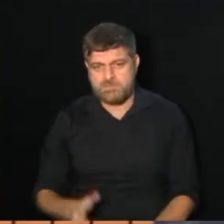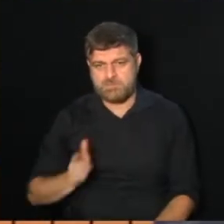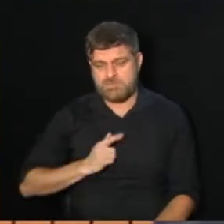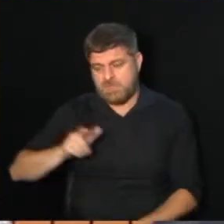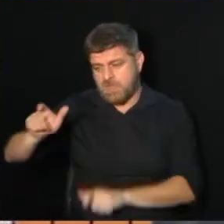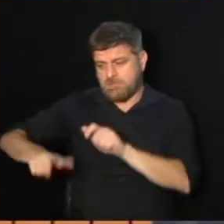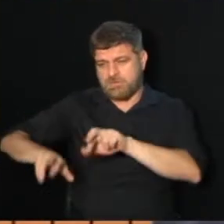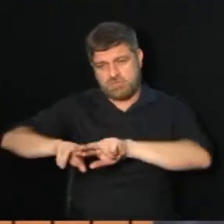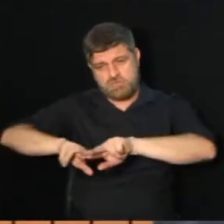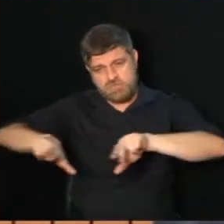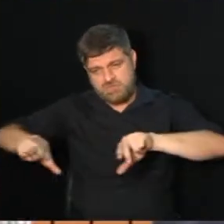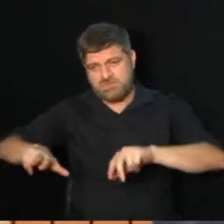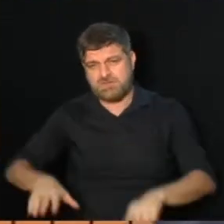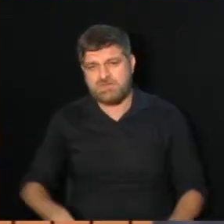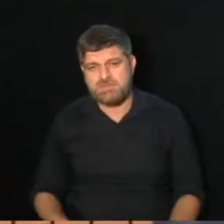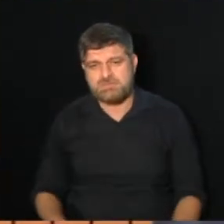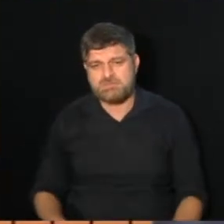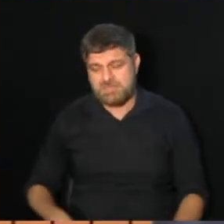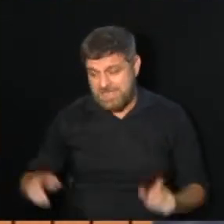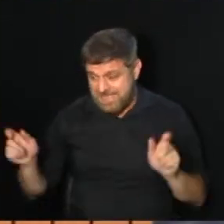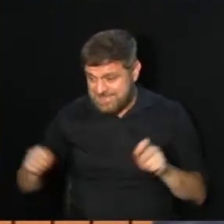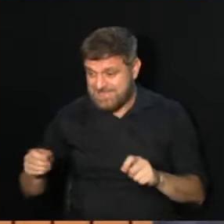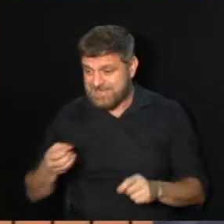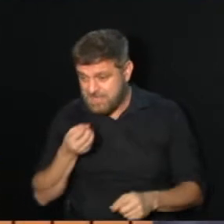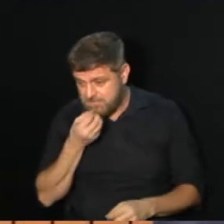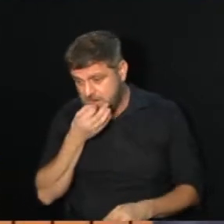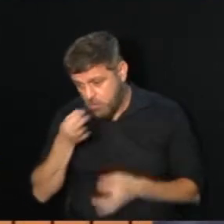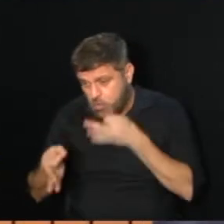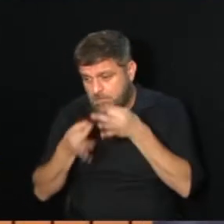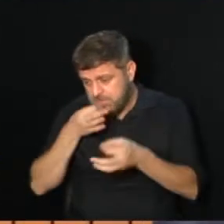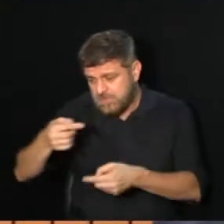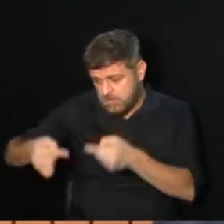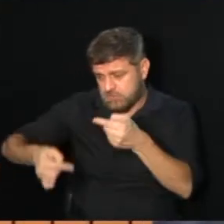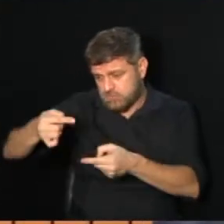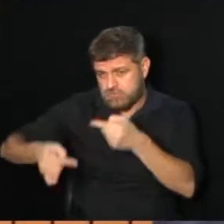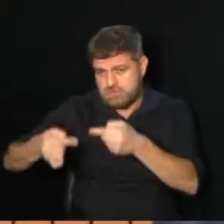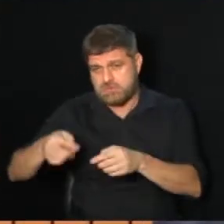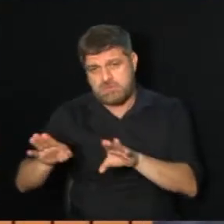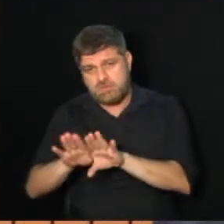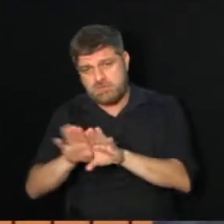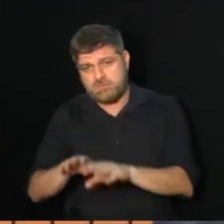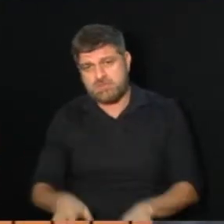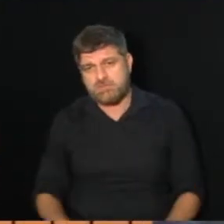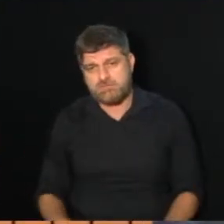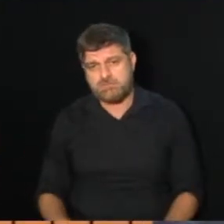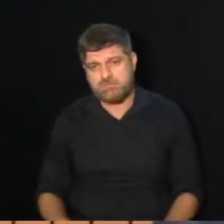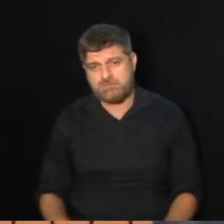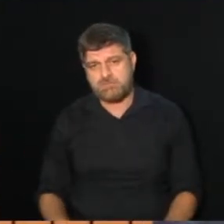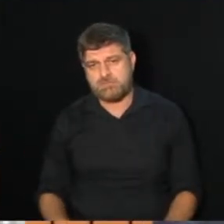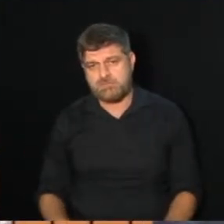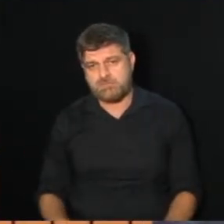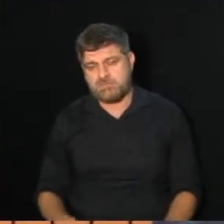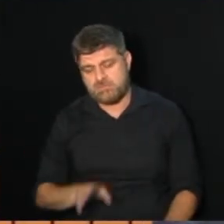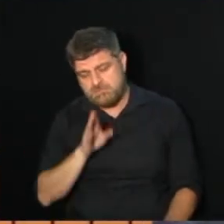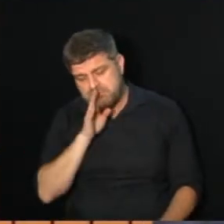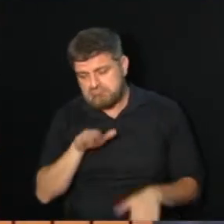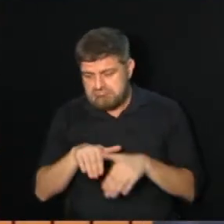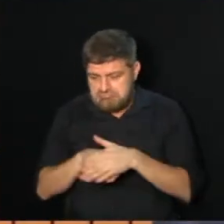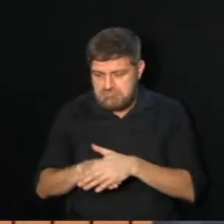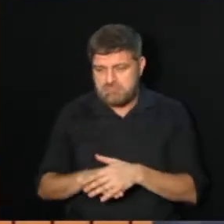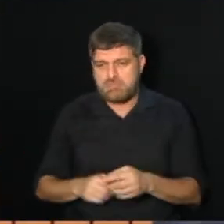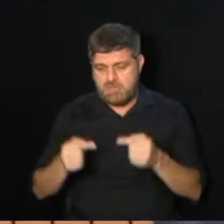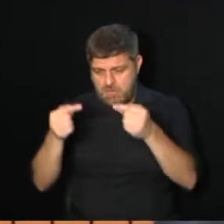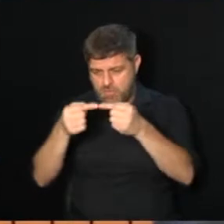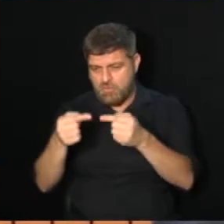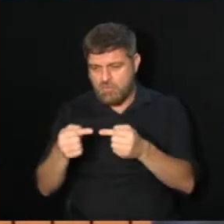pessoas teriam condições, evidentemente, de discutir, falar também, mas acharam por bem se manter em silêncio e concordar